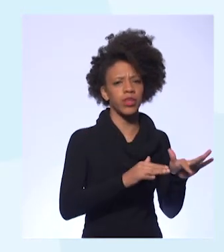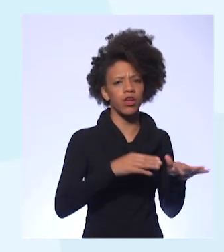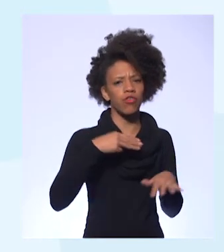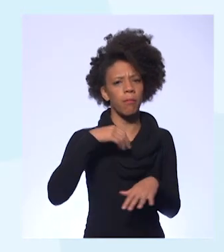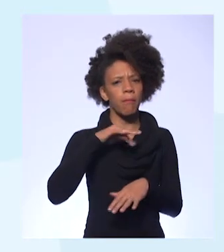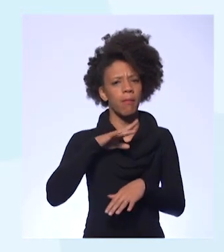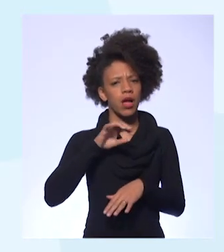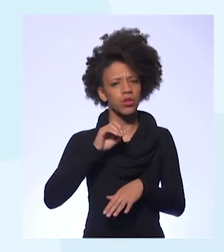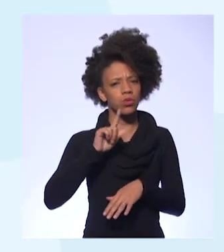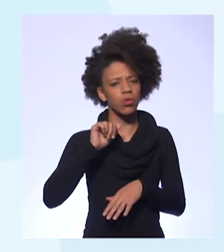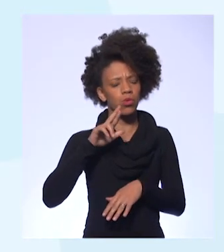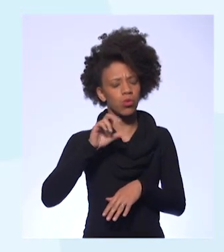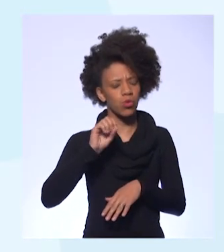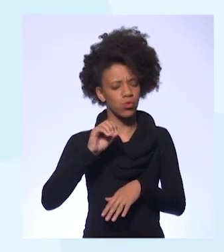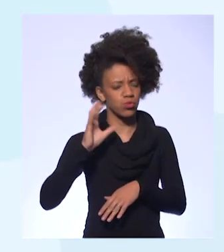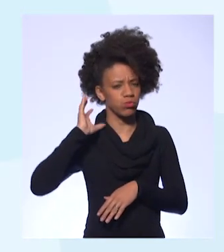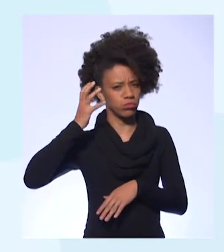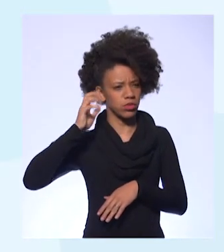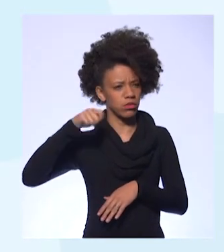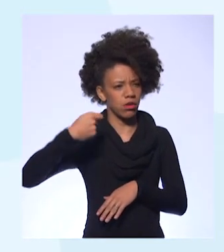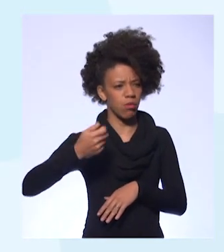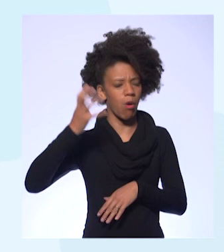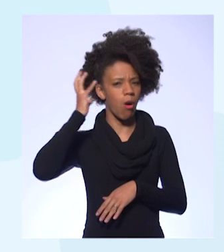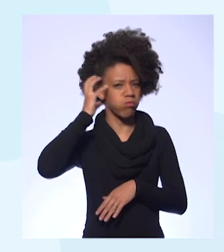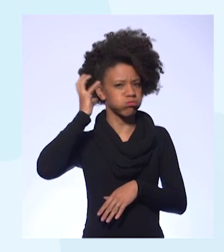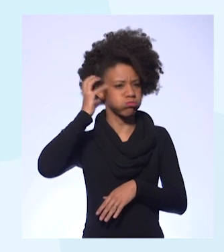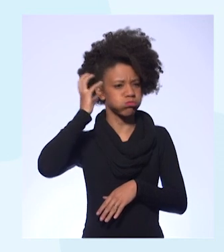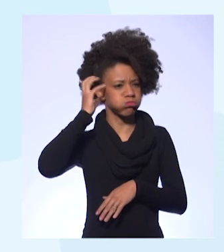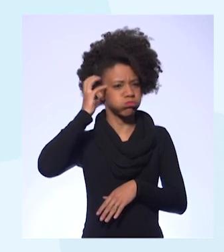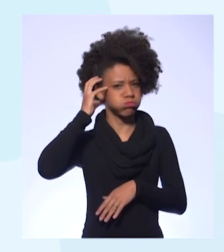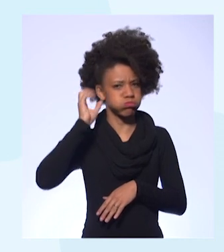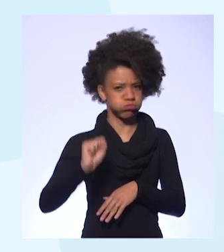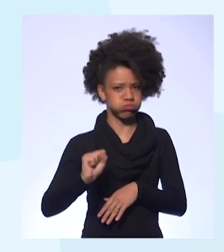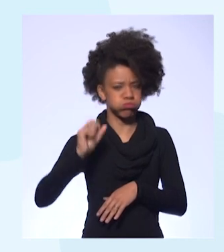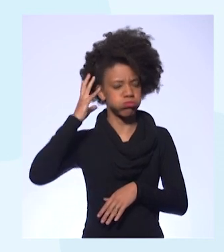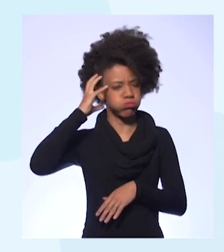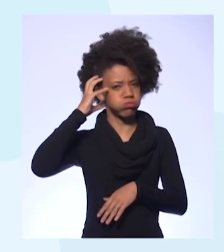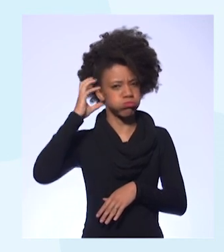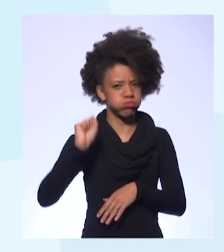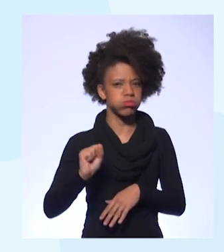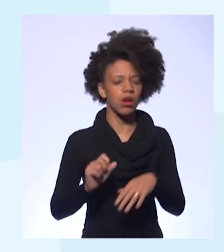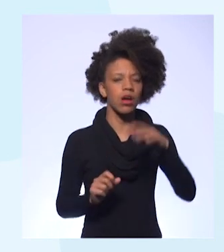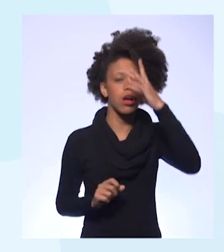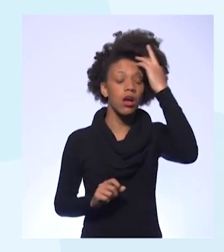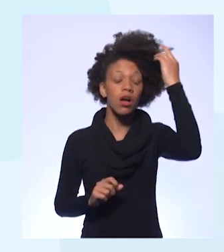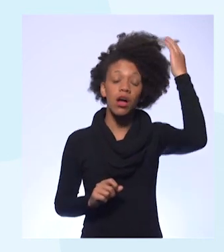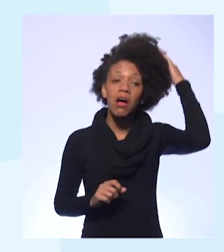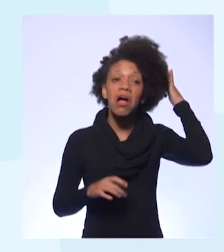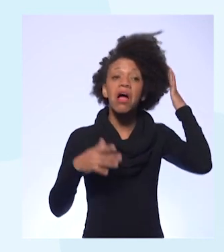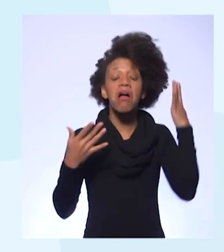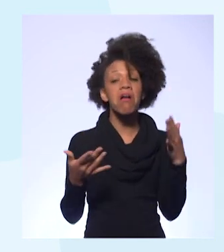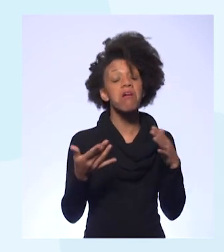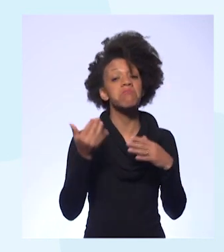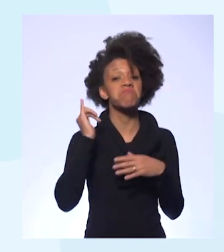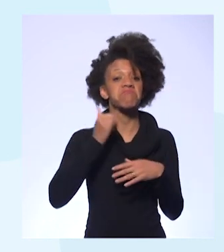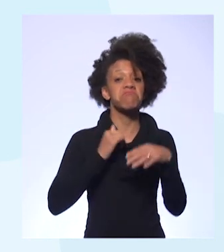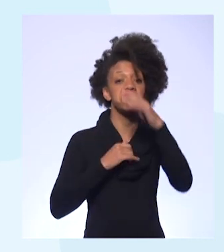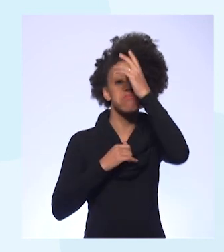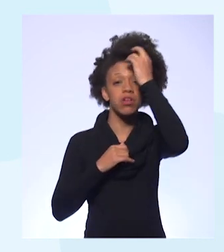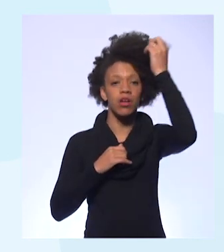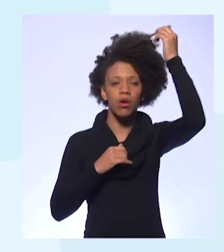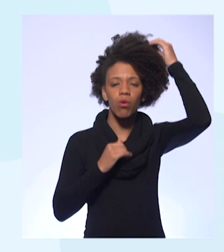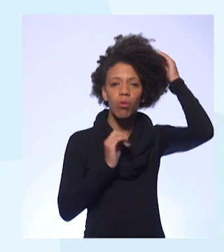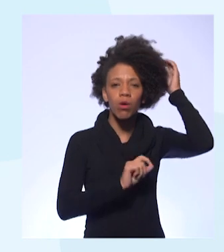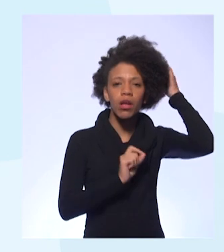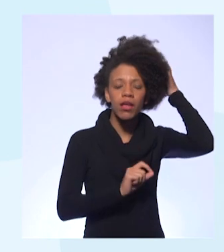primeira invasão ao Mato Grosso Diz a lenda aí que as mulheres dos generais que foram nesse